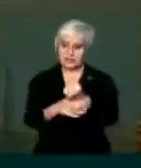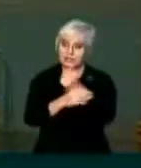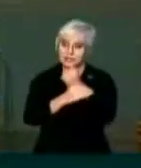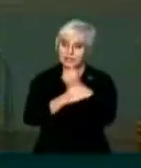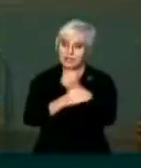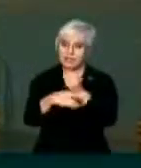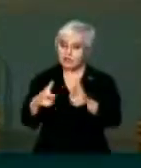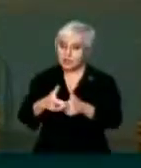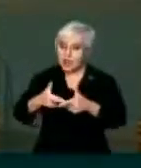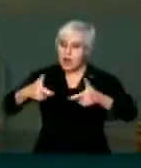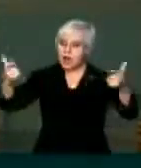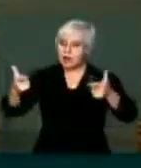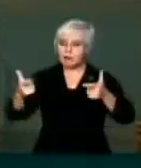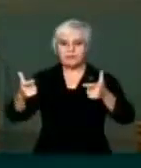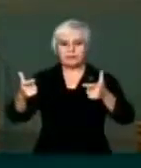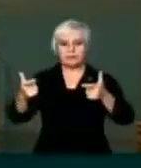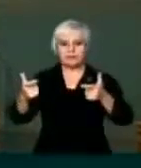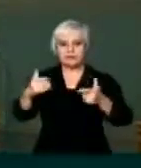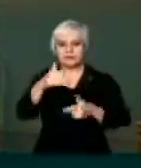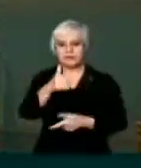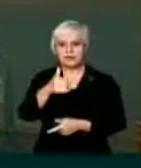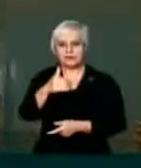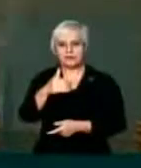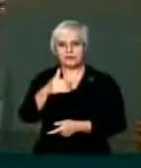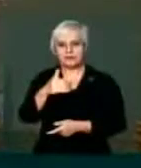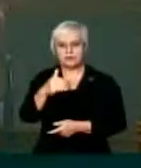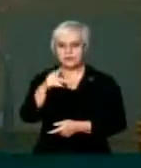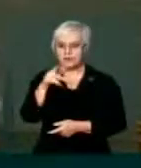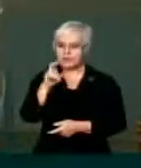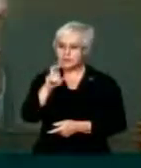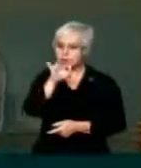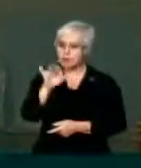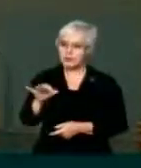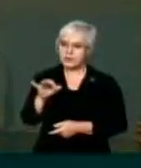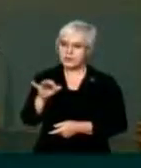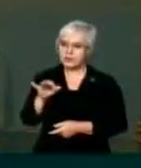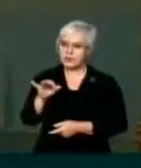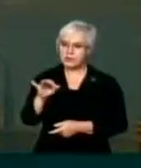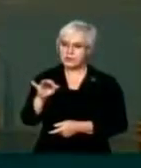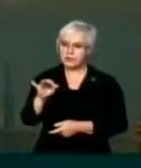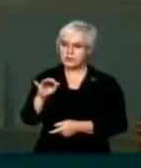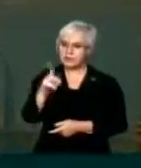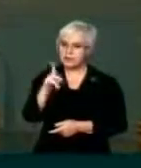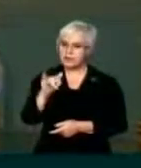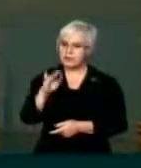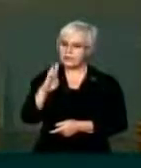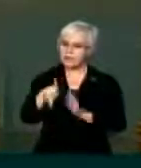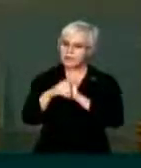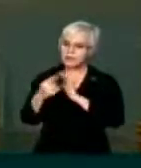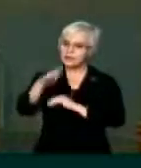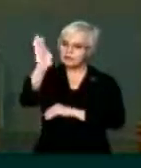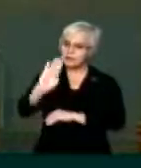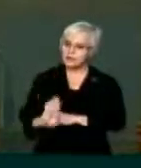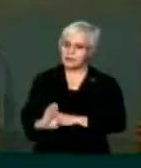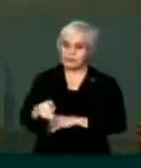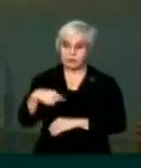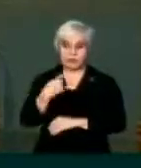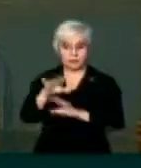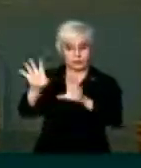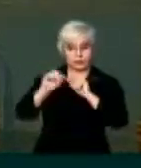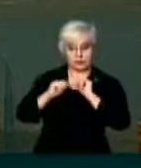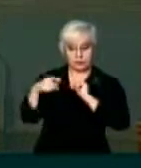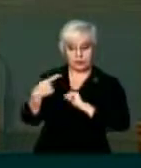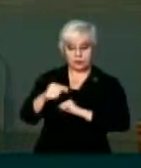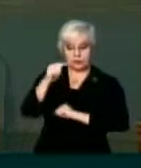garantiu um avanço para 5,3% do PIB, de tudo que se produz no Brasil é para a educação. Quando recebemos esse país,